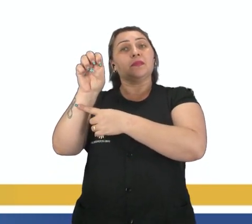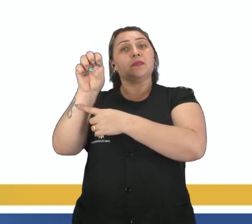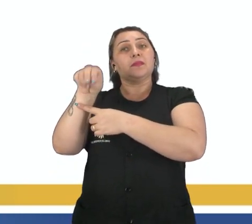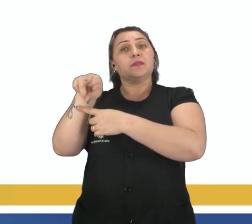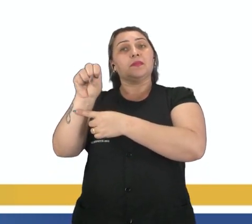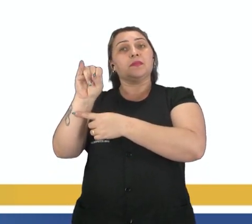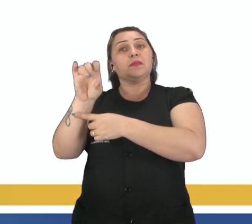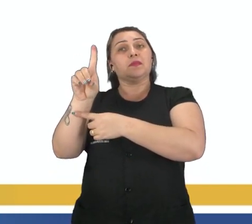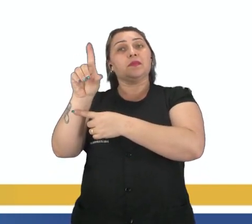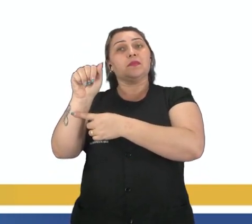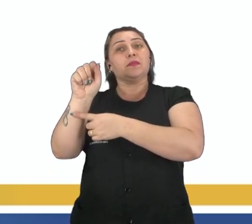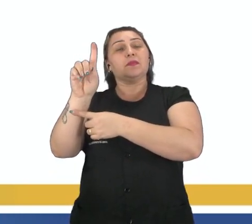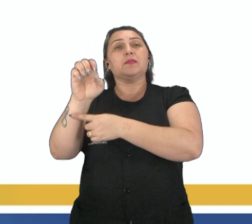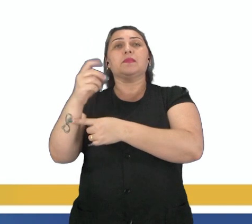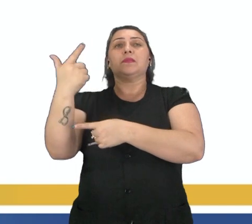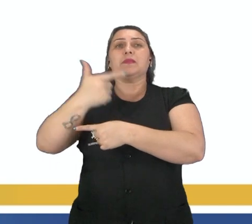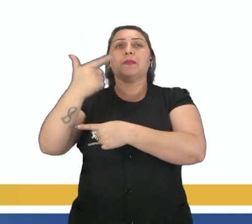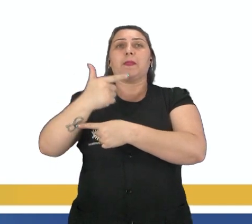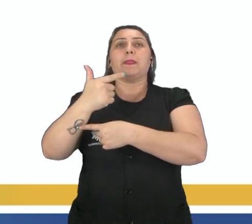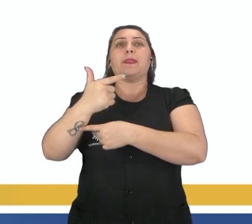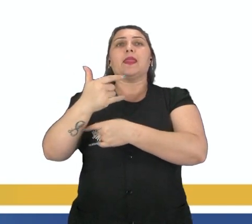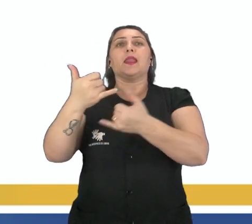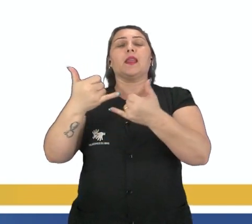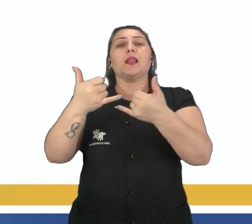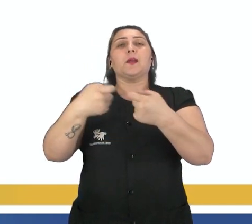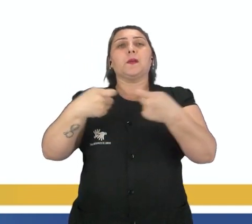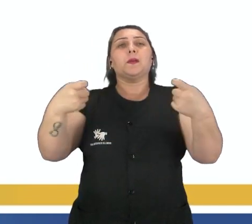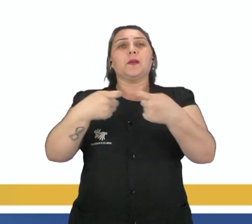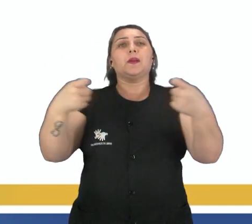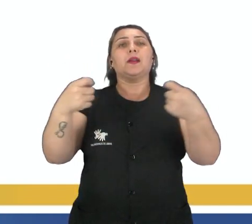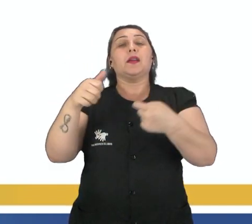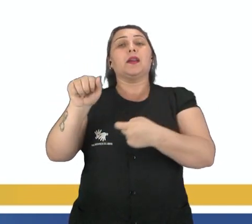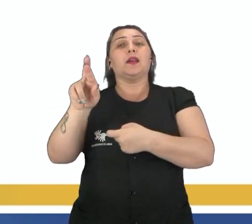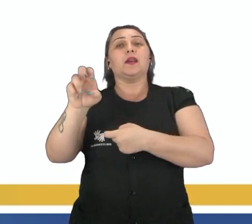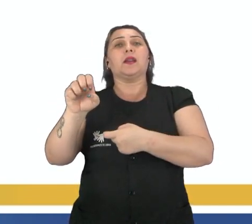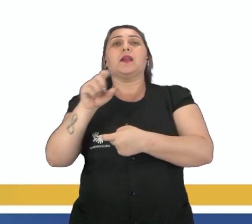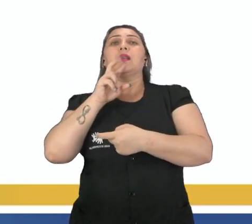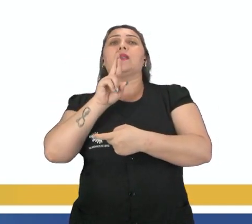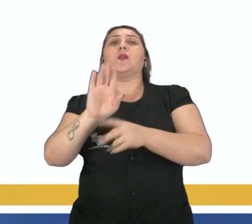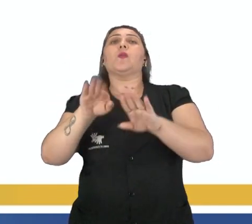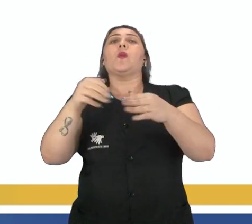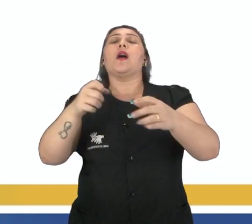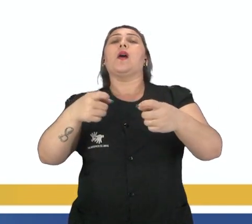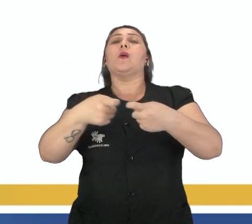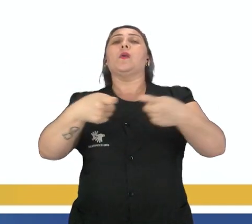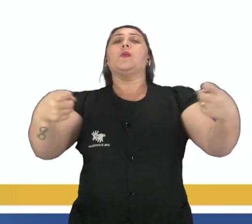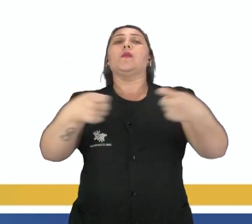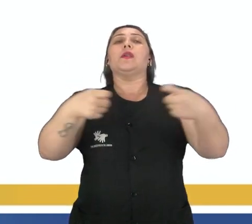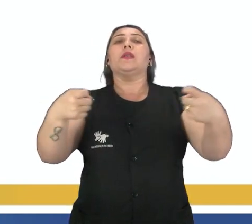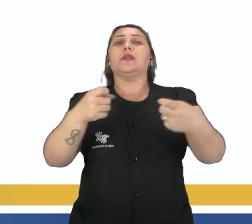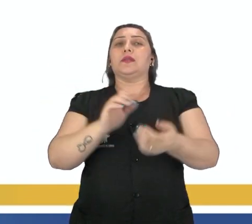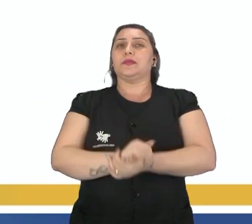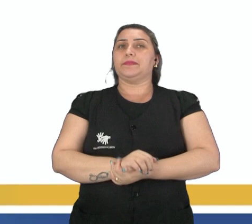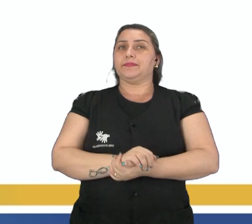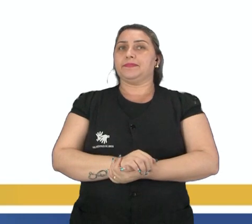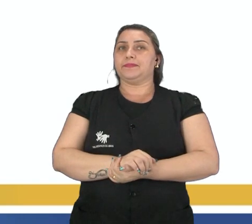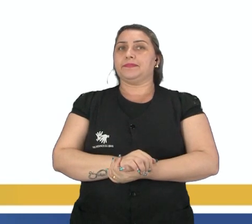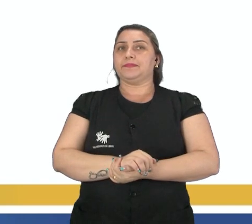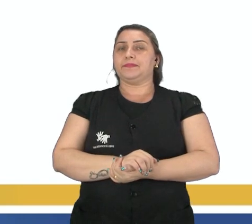letra B. Na 2, entre um arame e um elástico, responda. Qual é o mais flexível? E